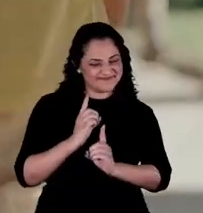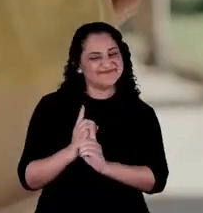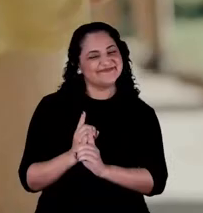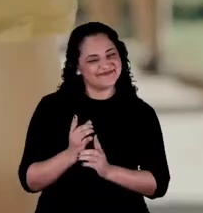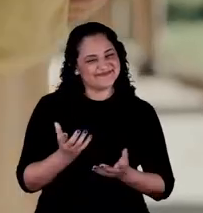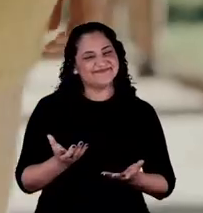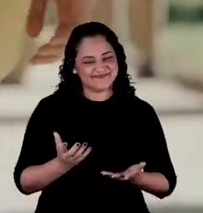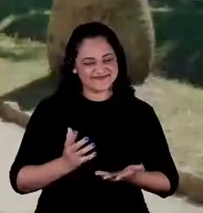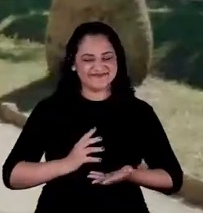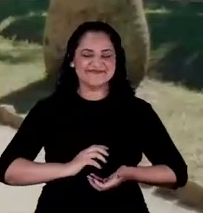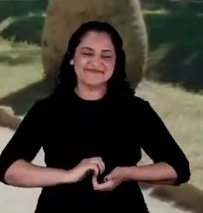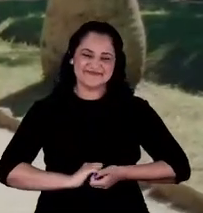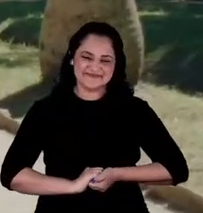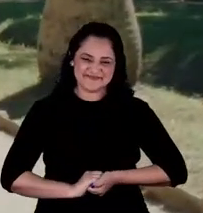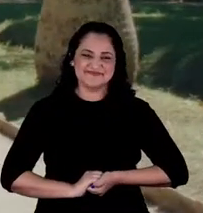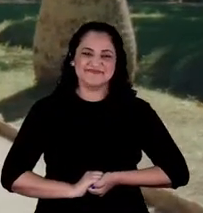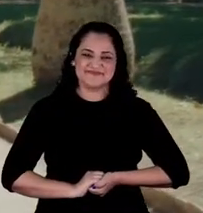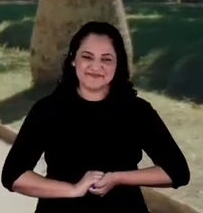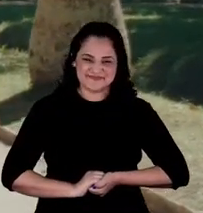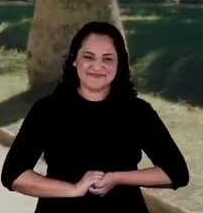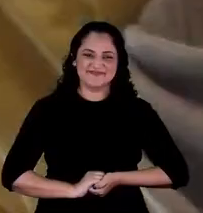e gera encontros